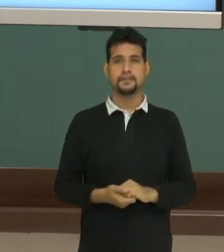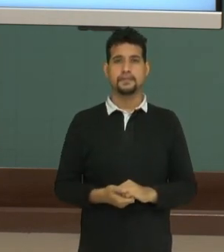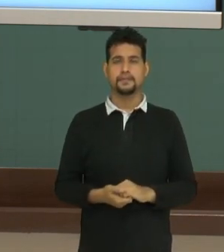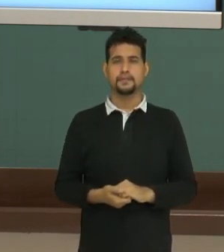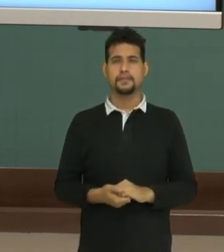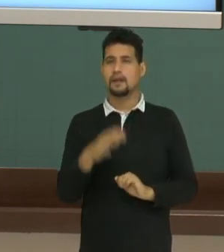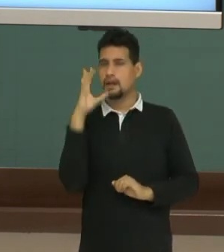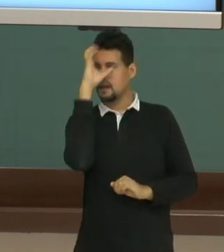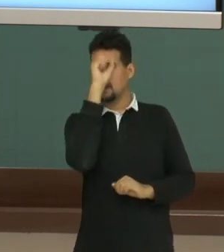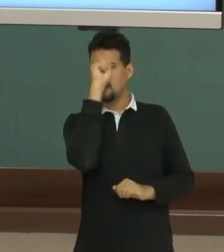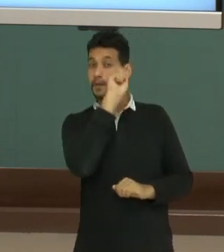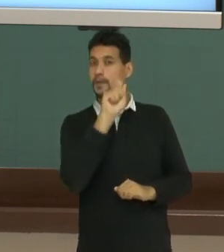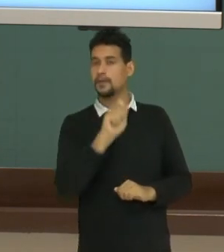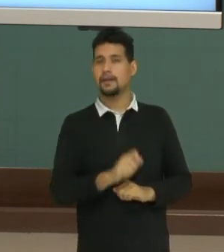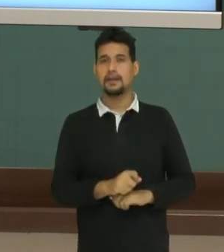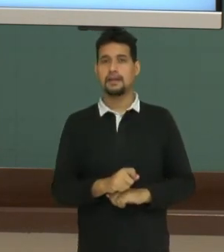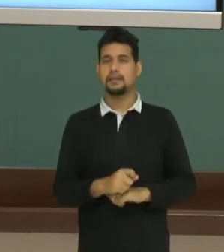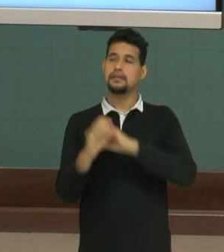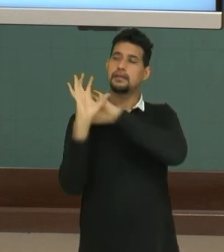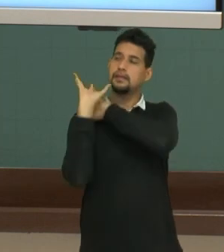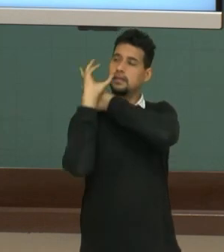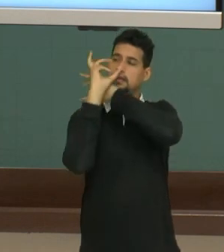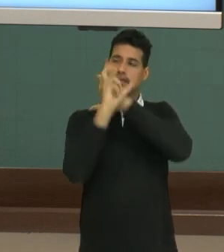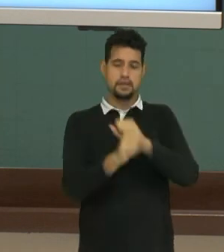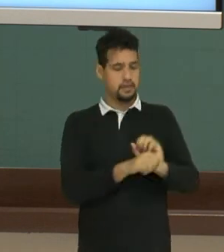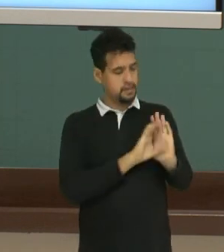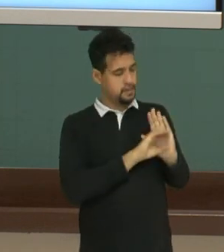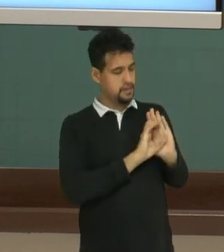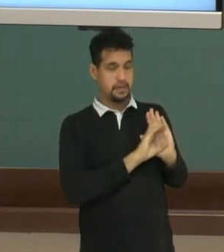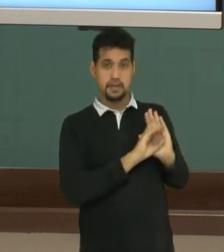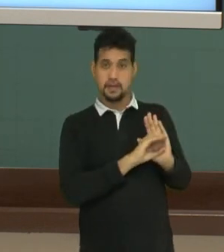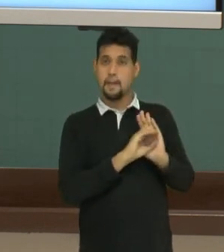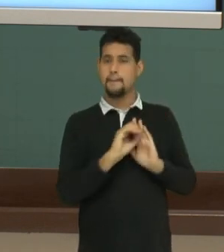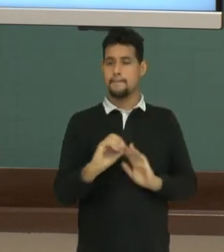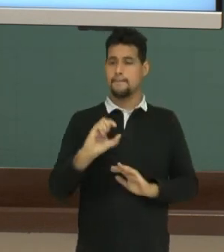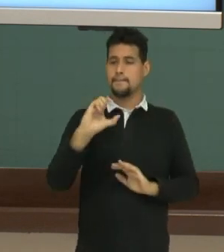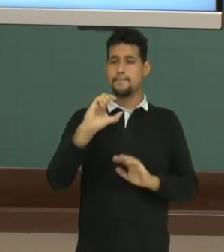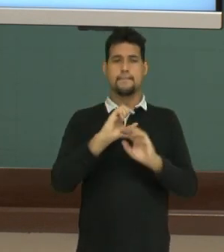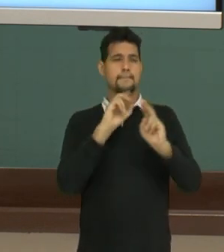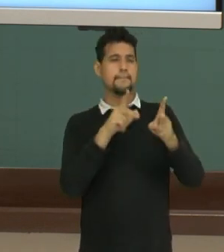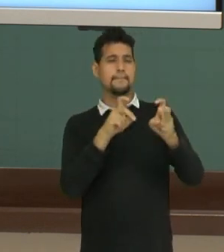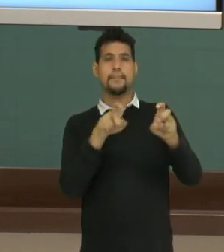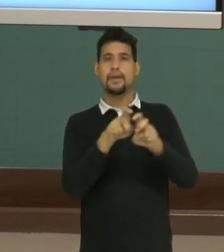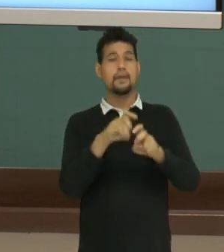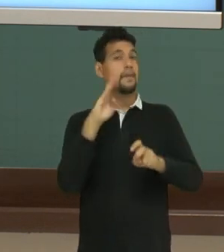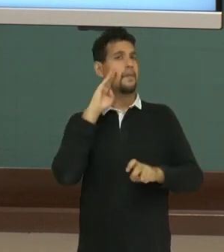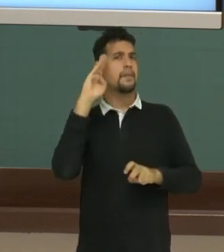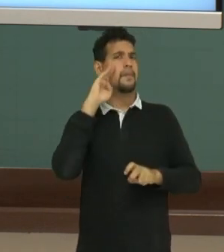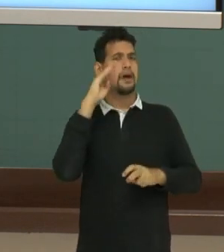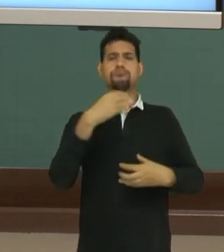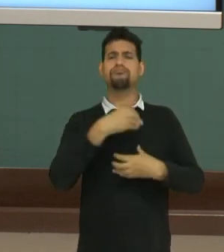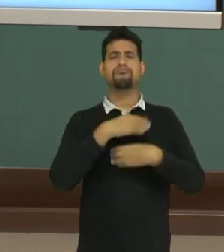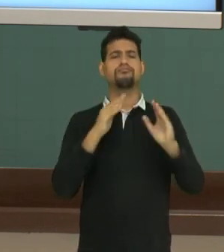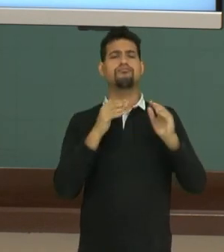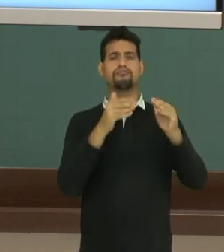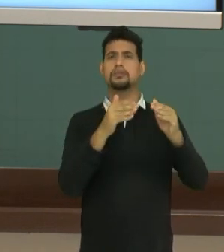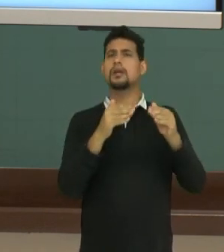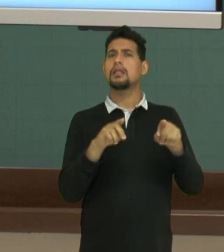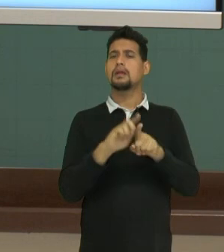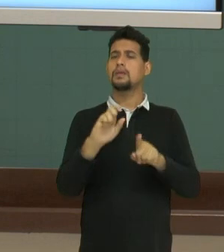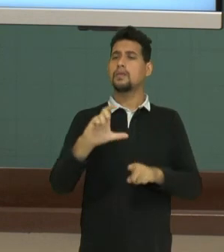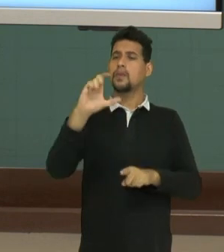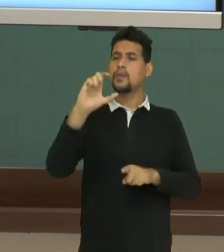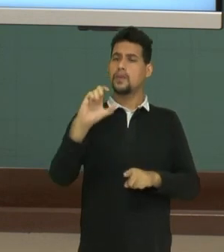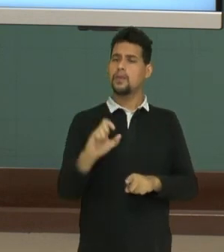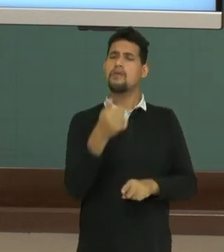O que vimos na aula de hoje? Revisamos os conceitos de pilha e bateria, identificamos os principais tipos, voltagens e tamanhos das